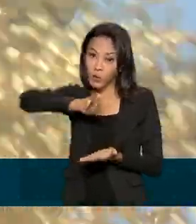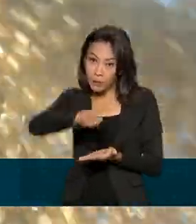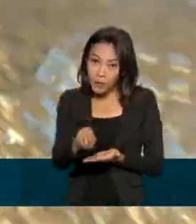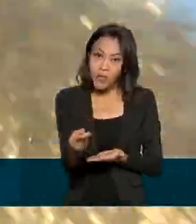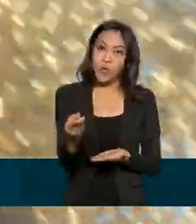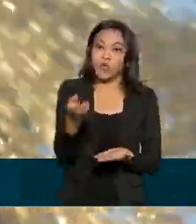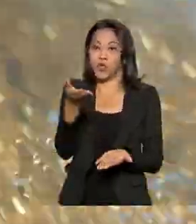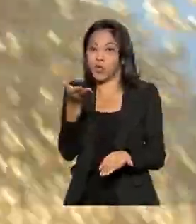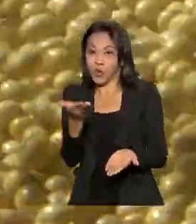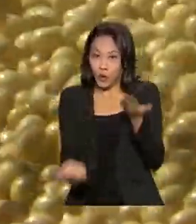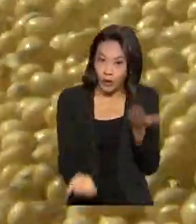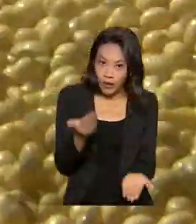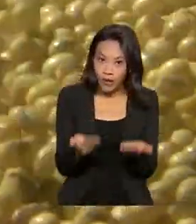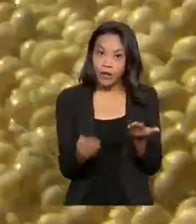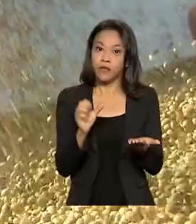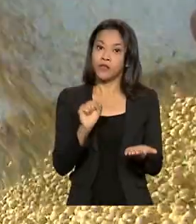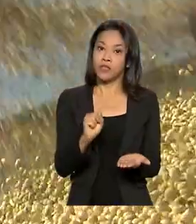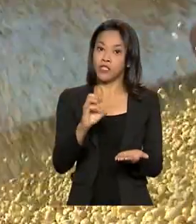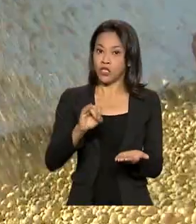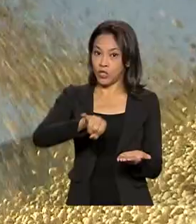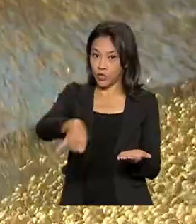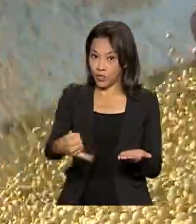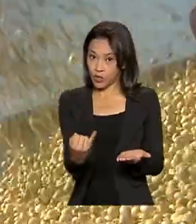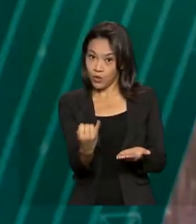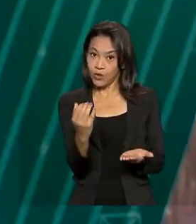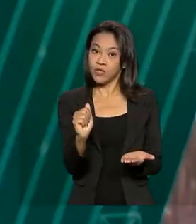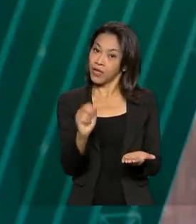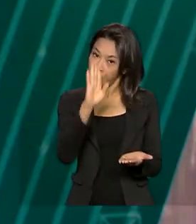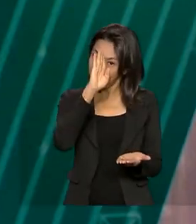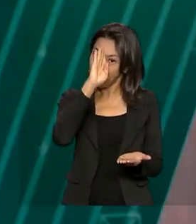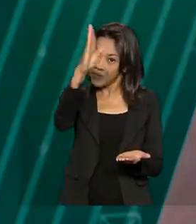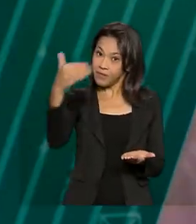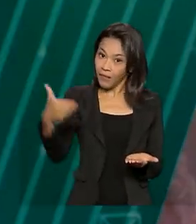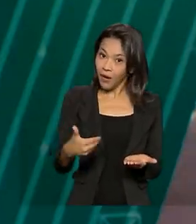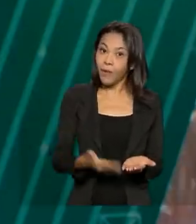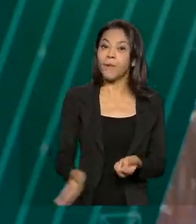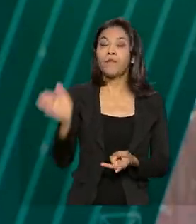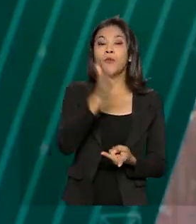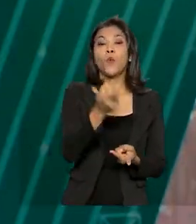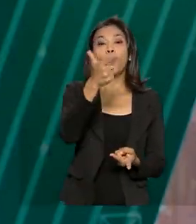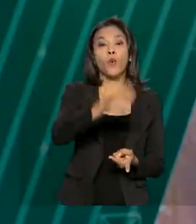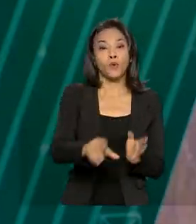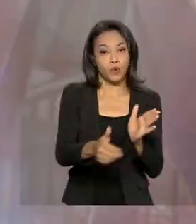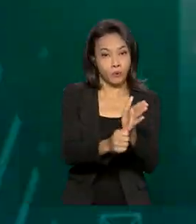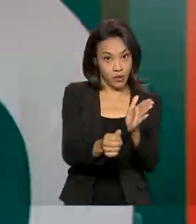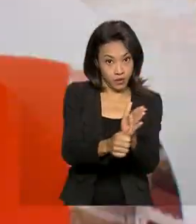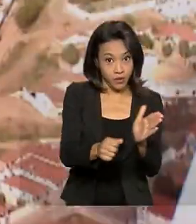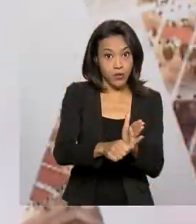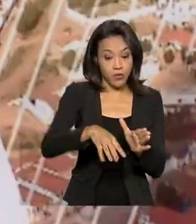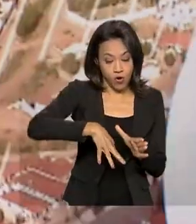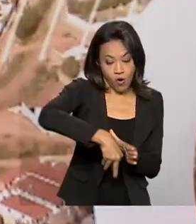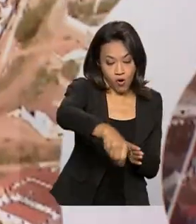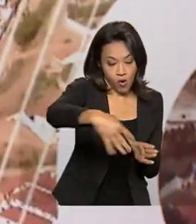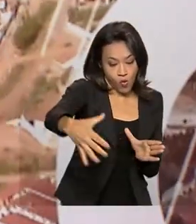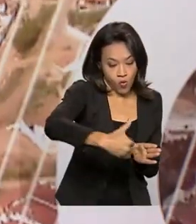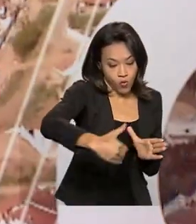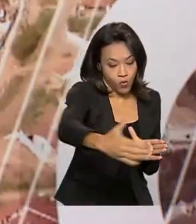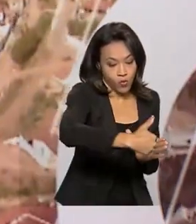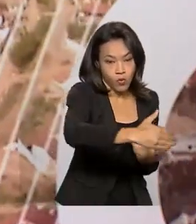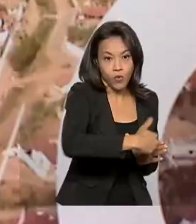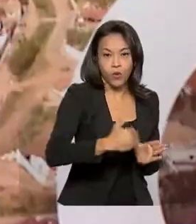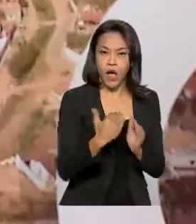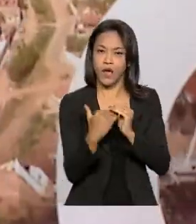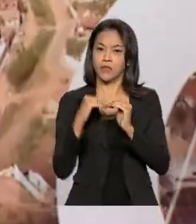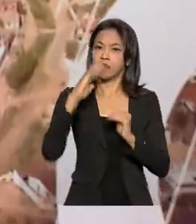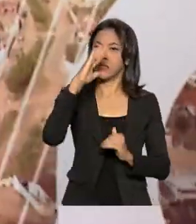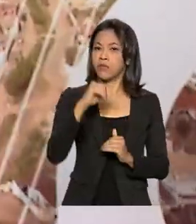de toneladas de soja que é o principal grão brasileiro outro destaque é o milho com previsão de colheita superior a